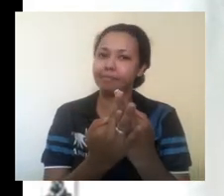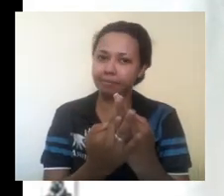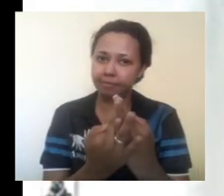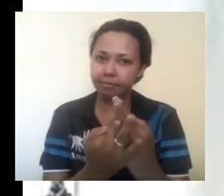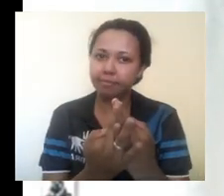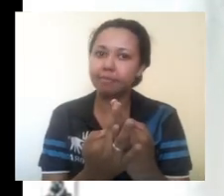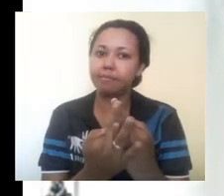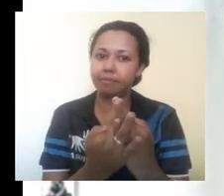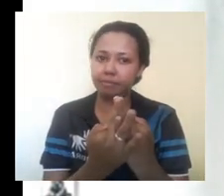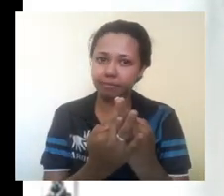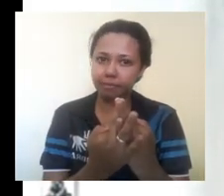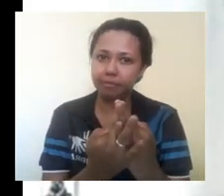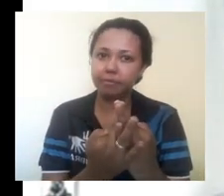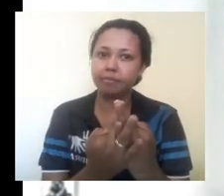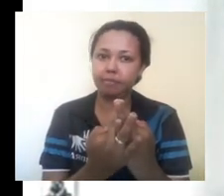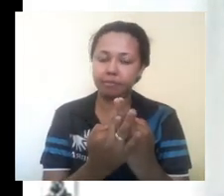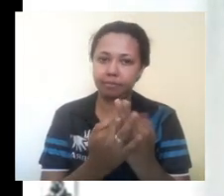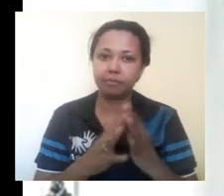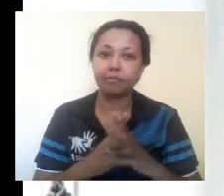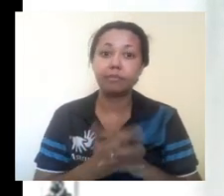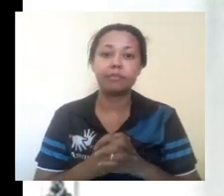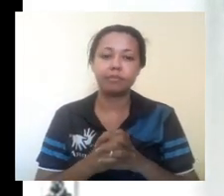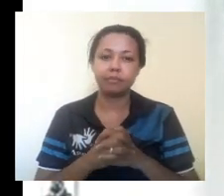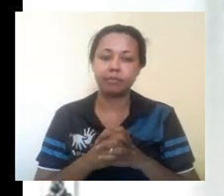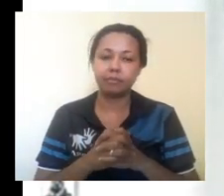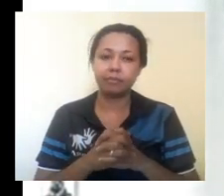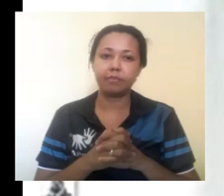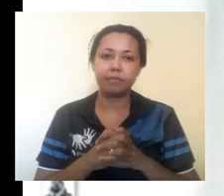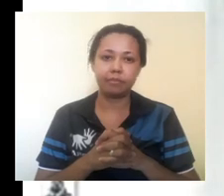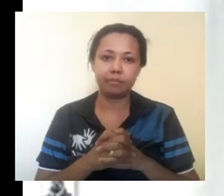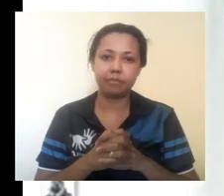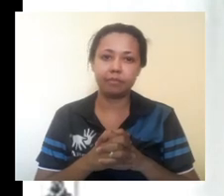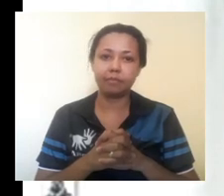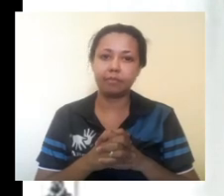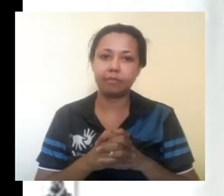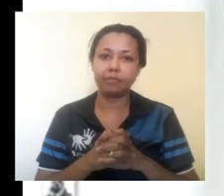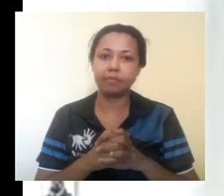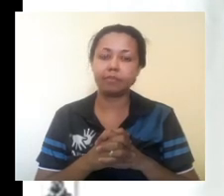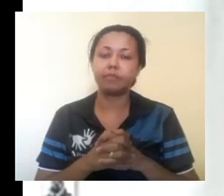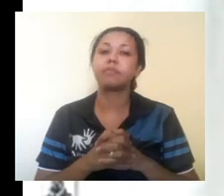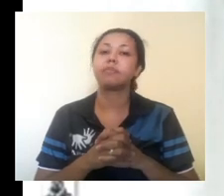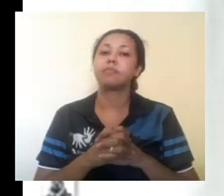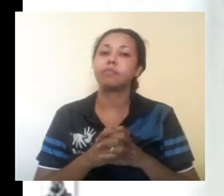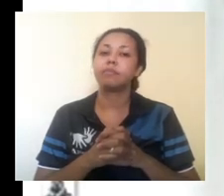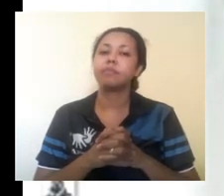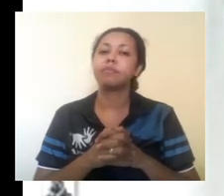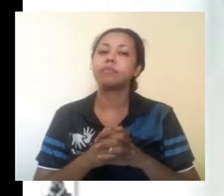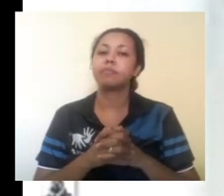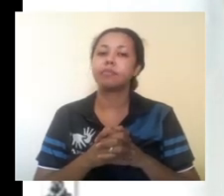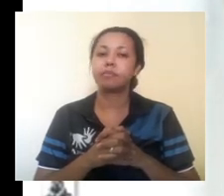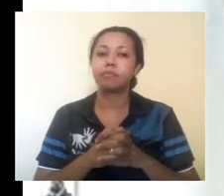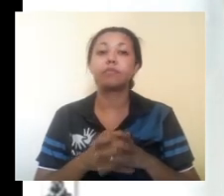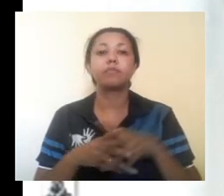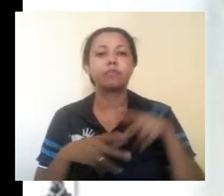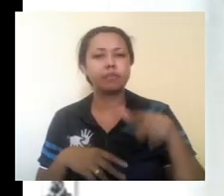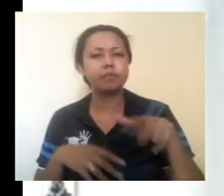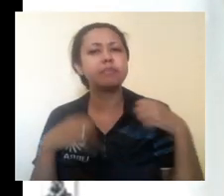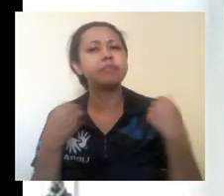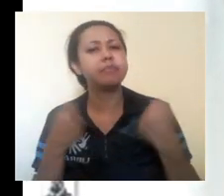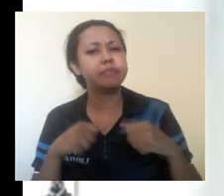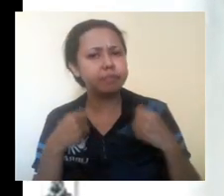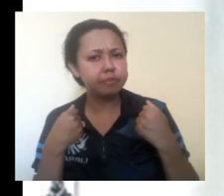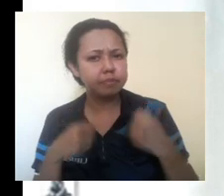como prioridade qualquer outra coisa. Isso não significa dizer que não vão ter momentos em que você vai precisar que alguém cuide